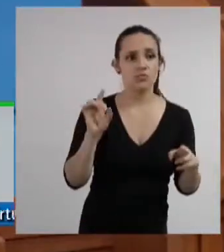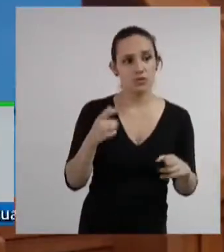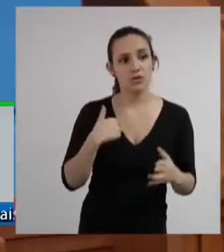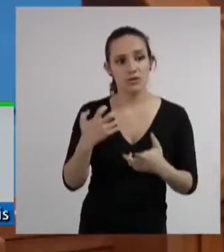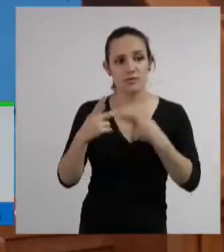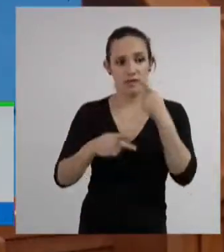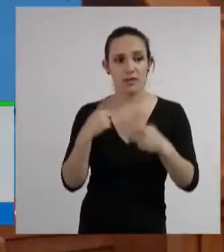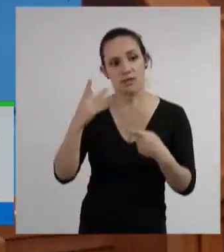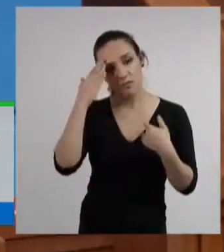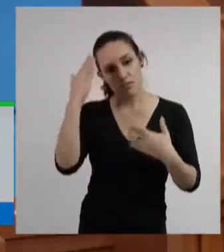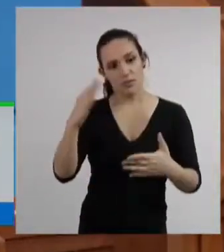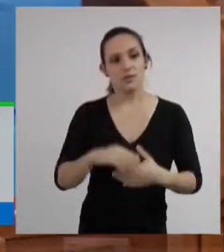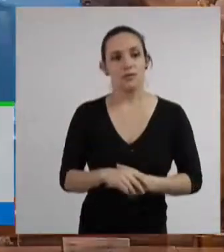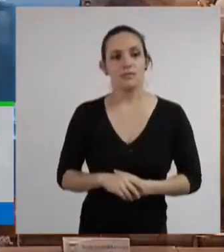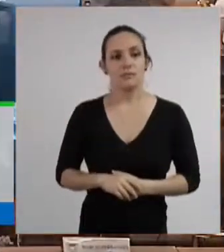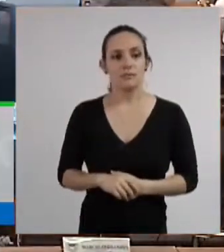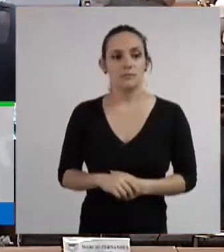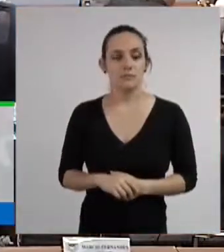obrigado.